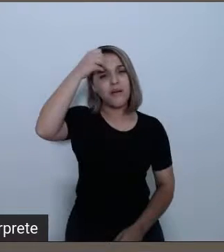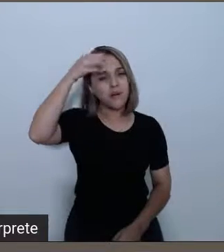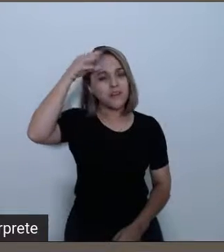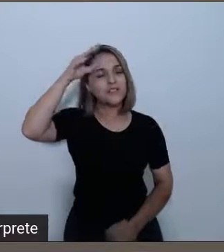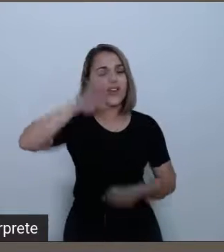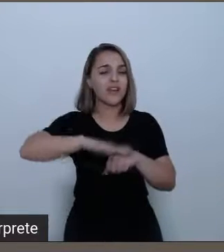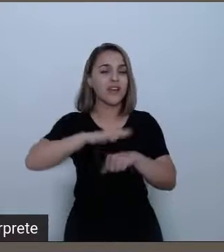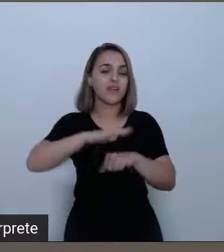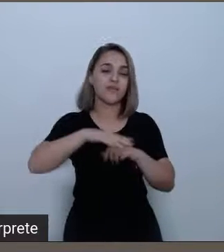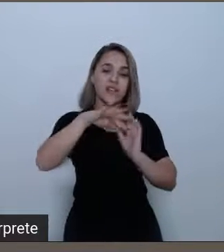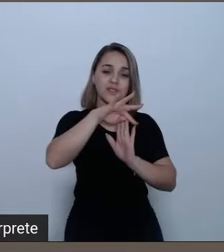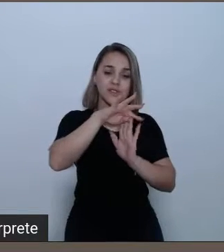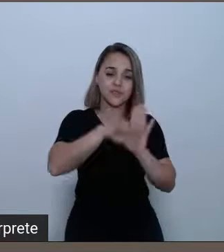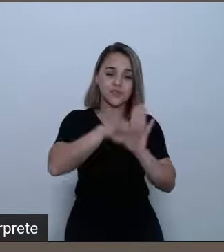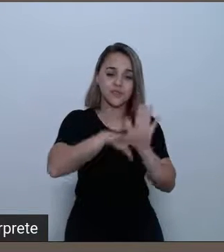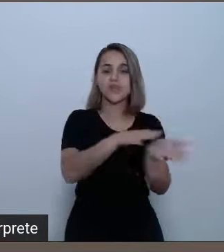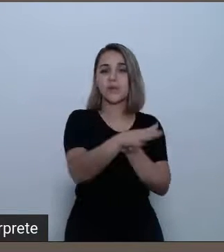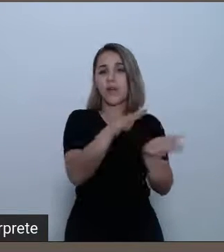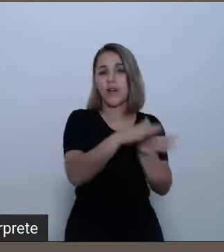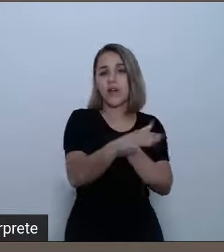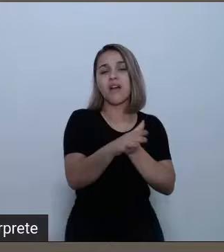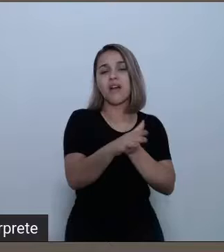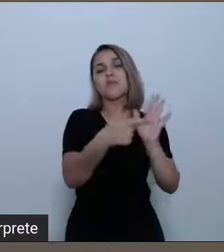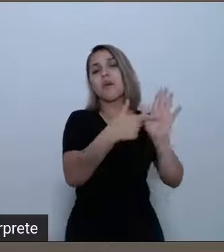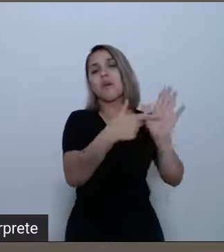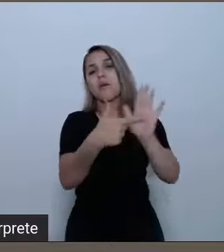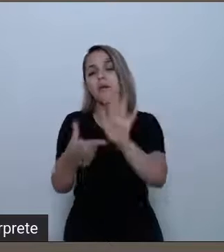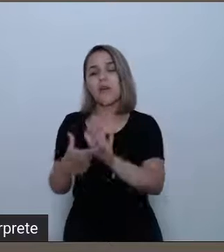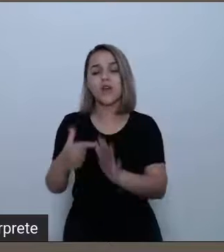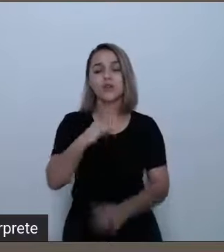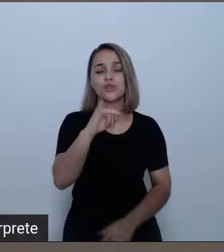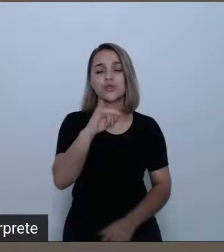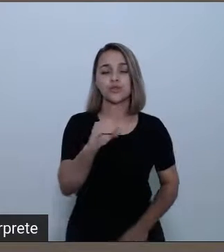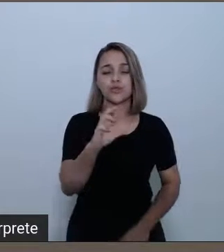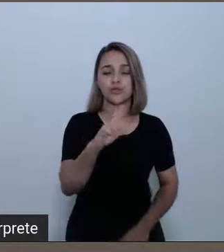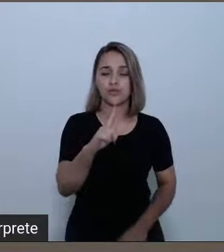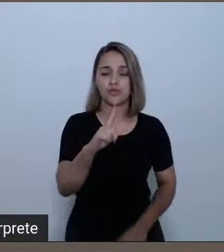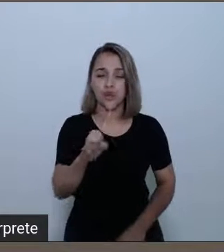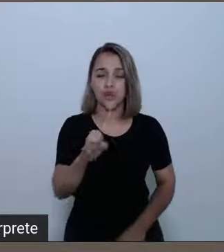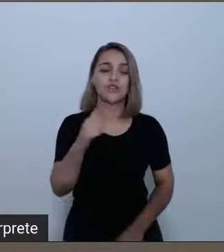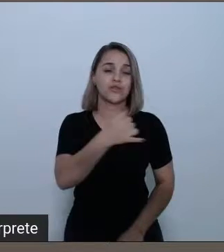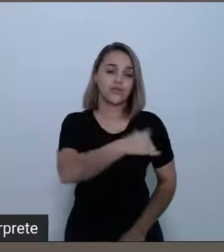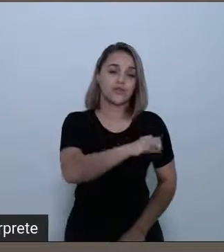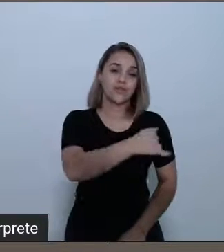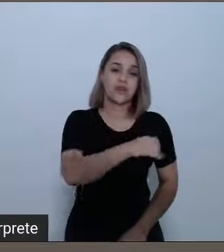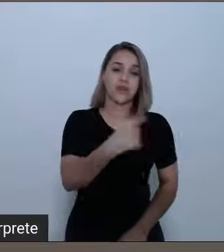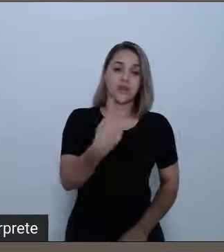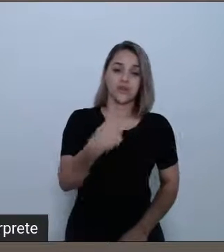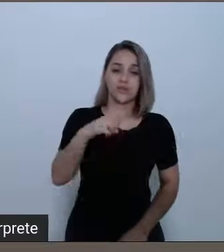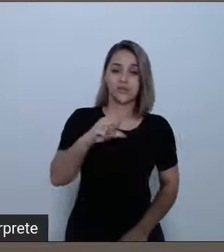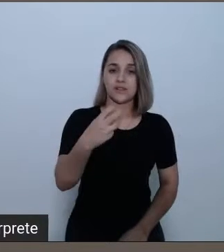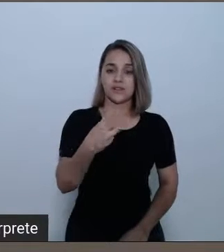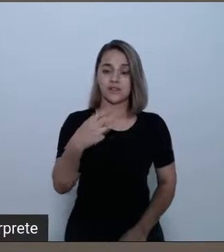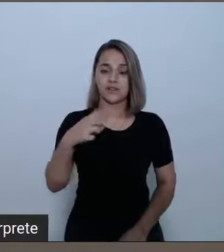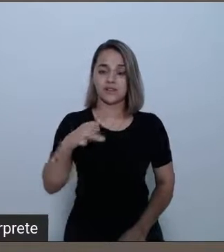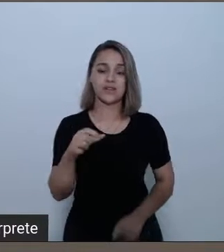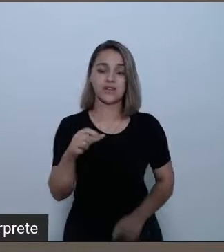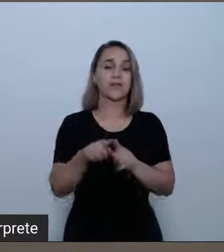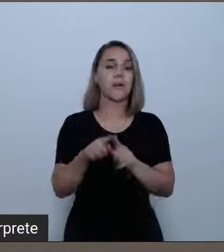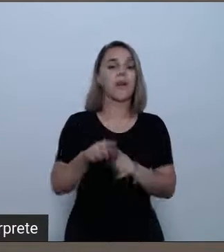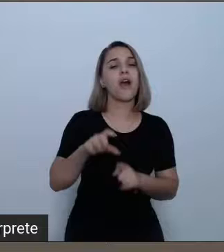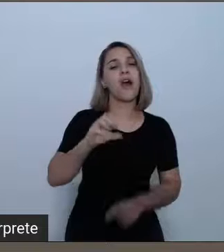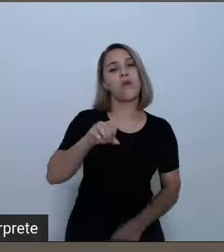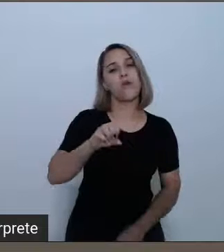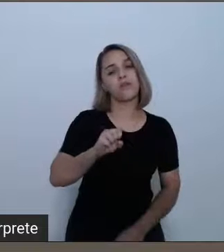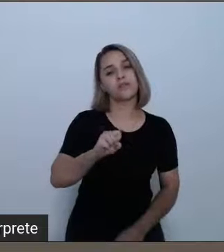que ele publica sobre a exposição do Jorge de Castro no Rio de Janeiro, né, em 39. O Oswald também comenta, embora muito